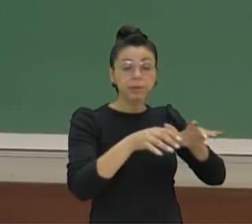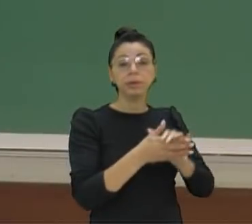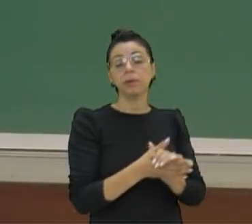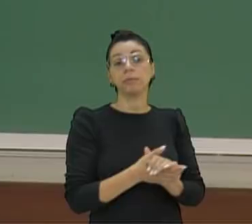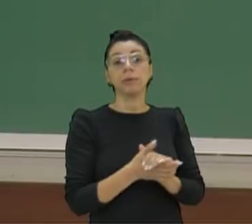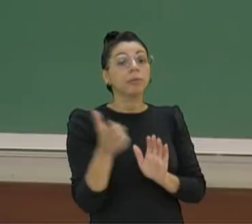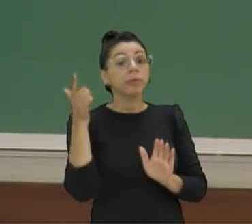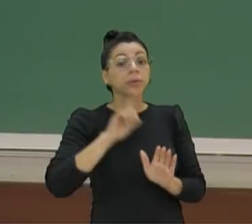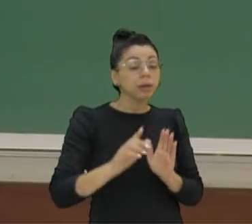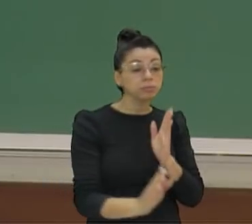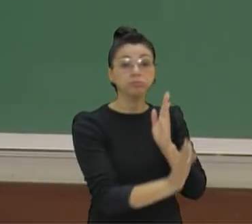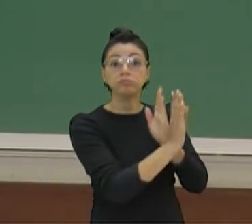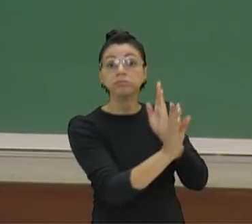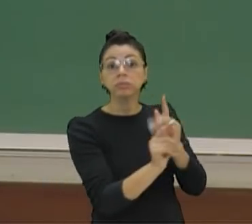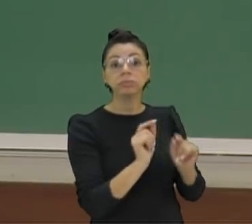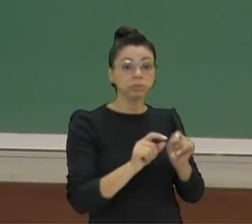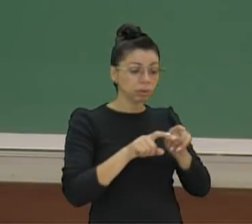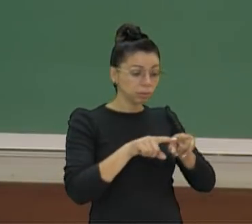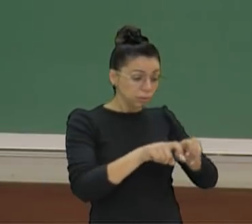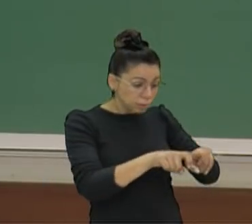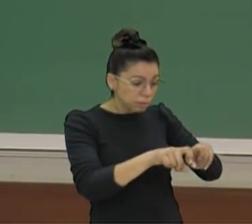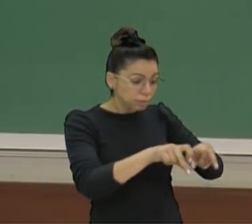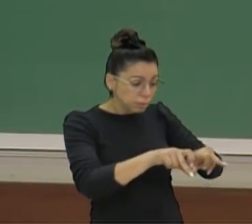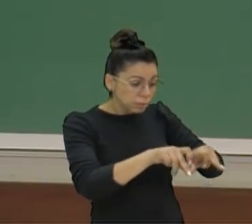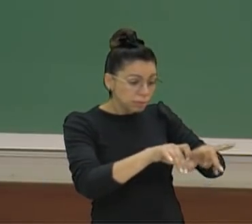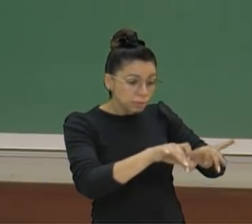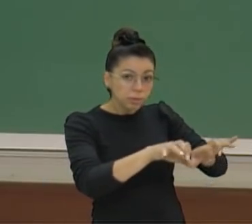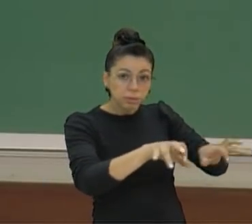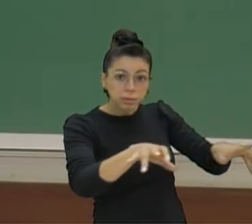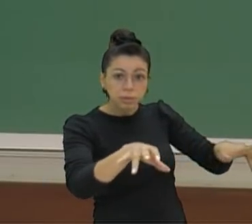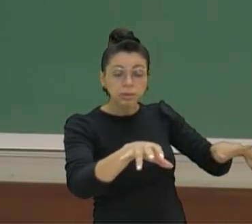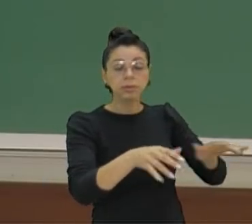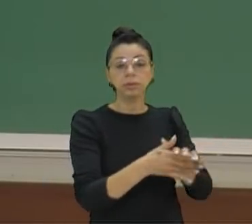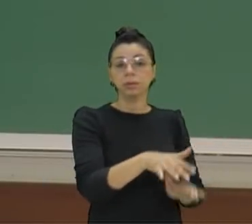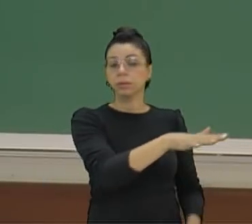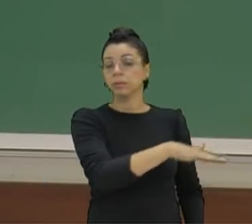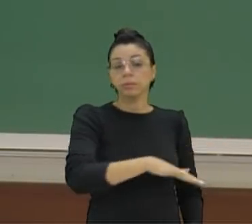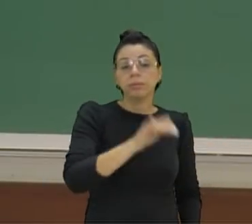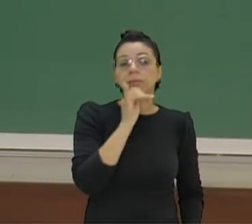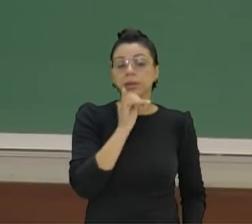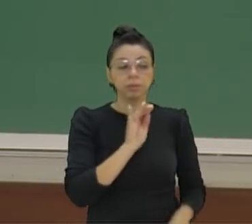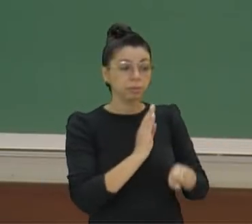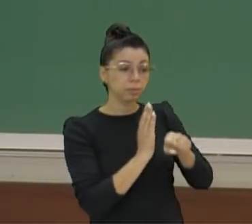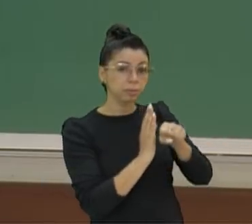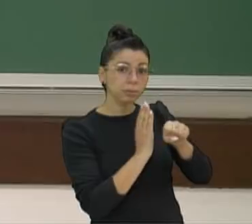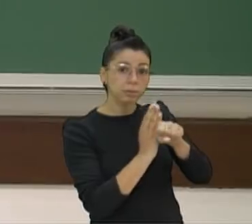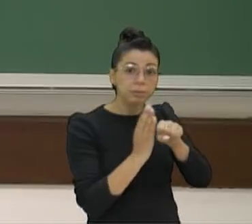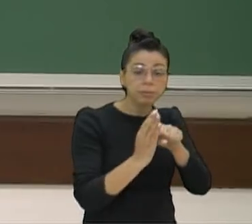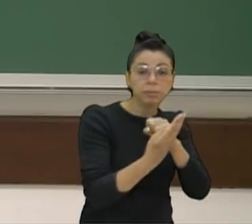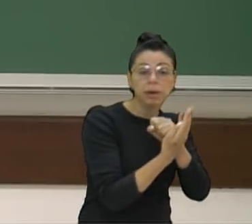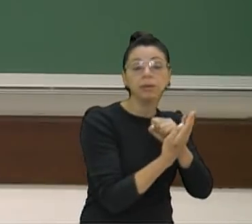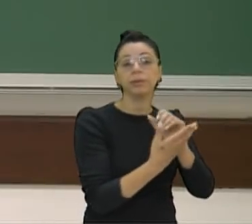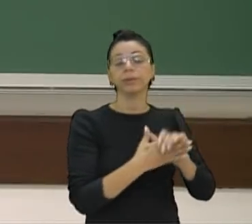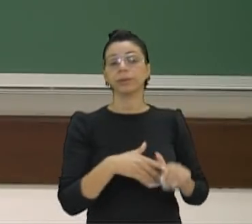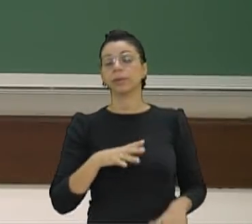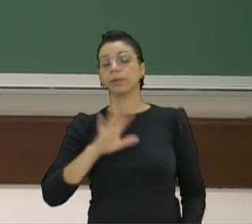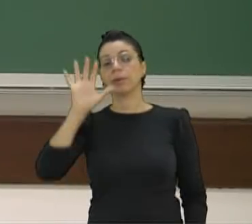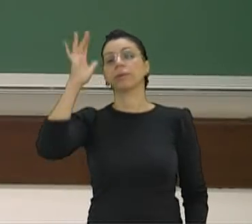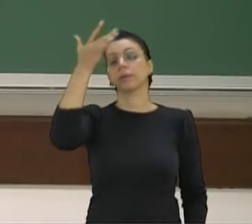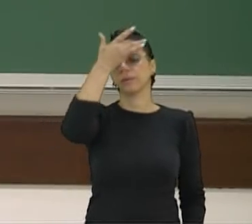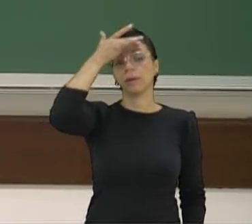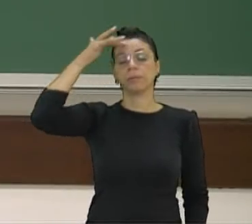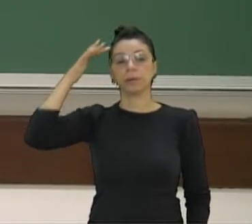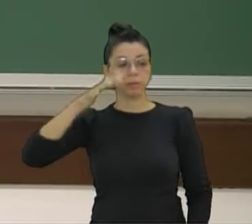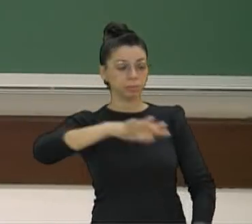de repente de uma doença numa determinada região, por exemplo, num bairro, tá? Então aconteceu de uma pessoa, por